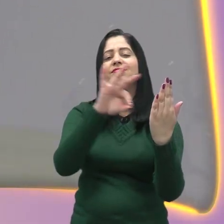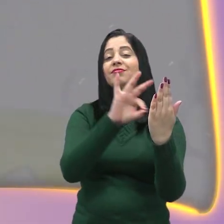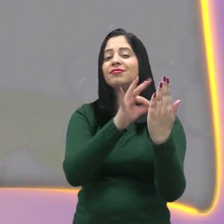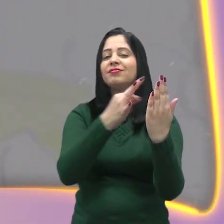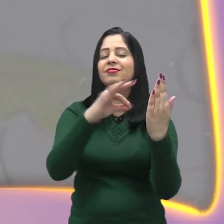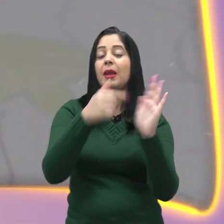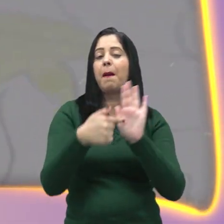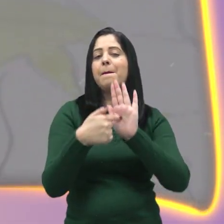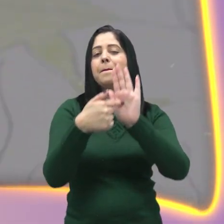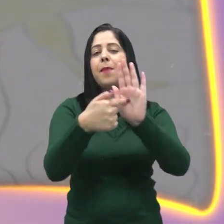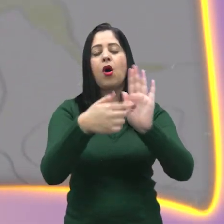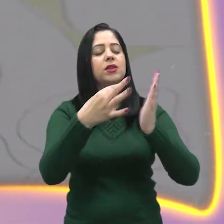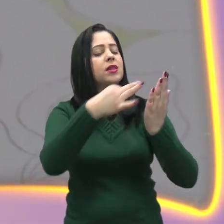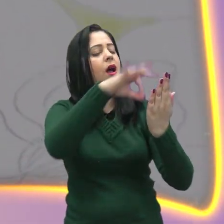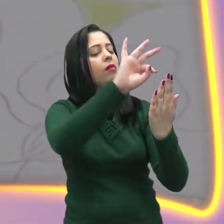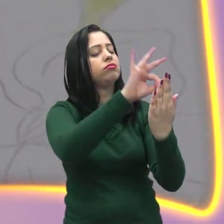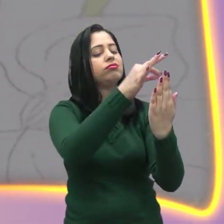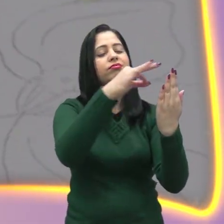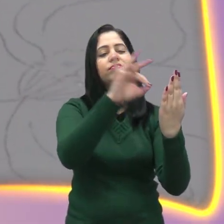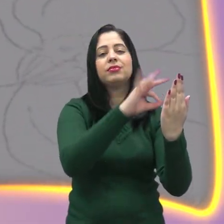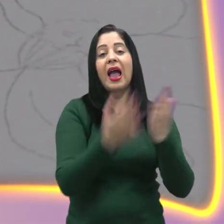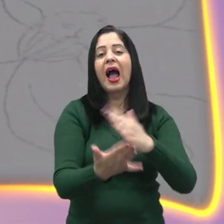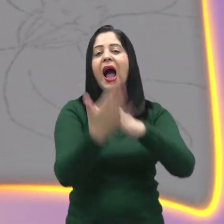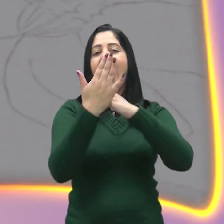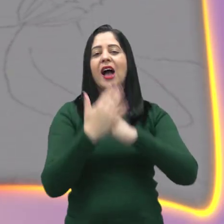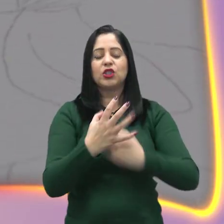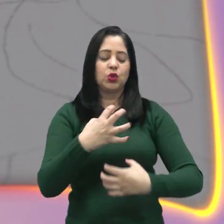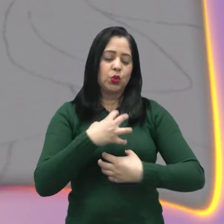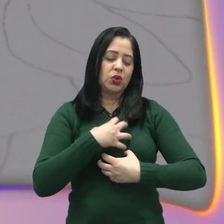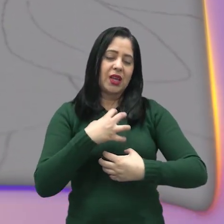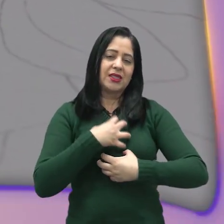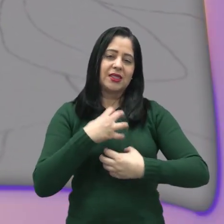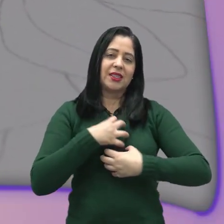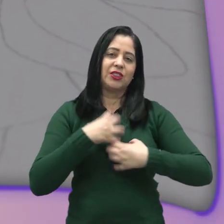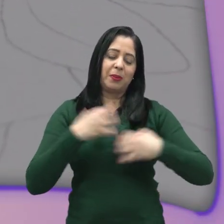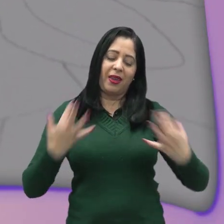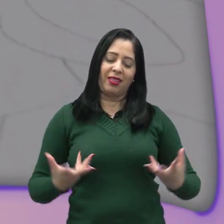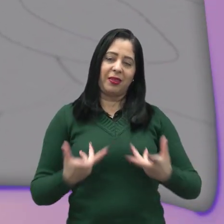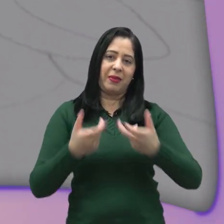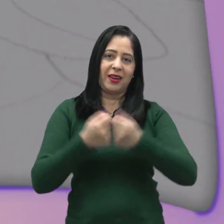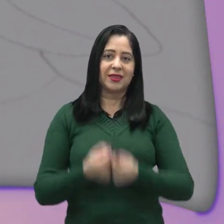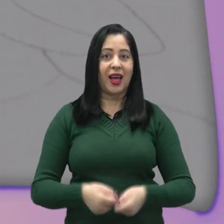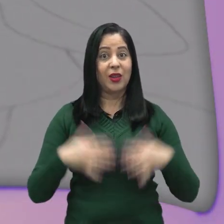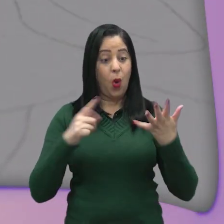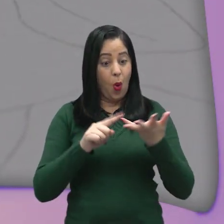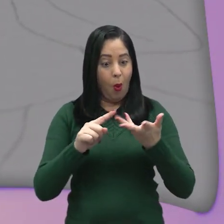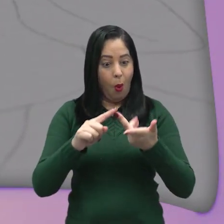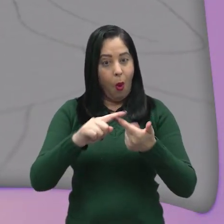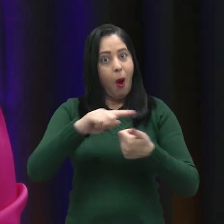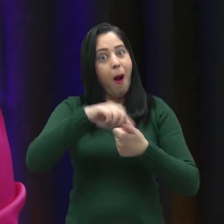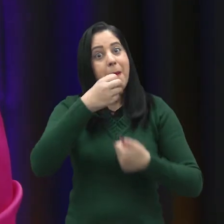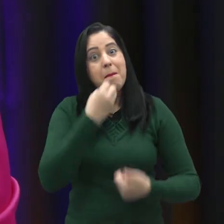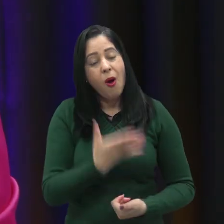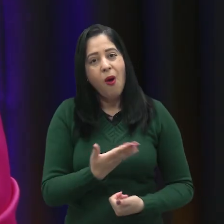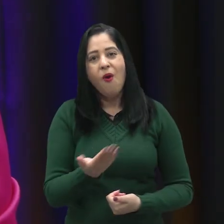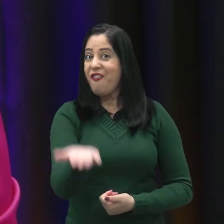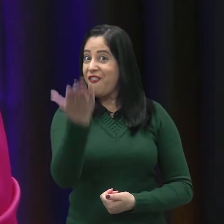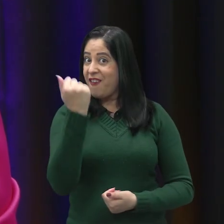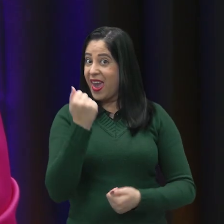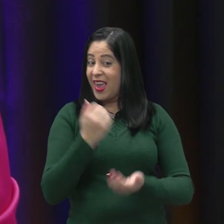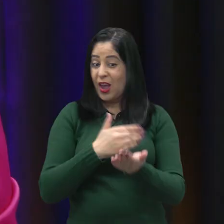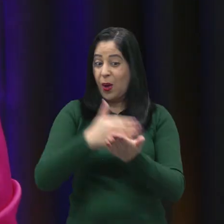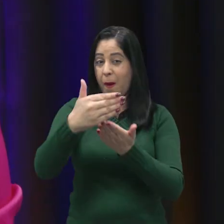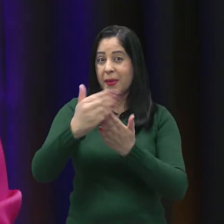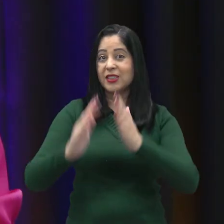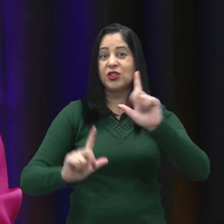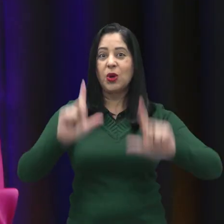artista misterioso mostra como a delicadeza no toque com os pincéis pode tratar sentimentos profundos. Quanta coisa boa, não é